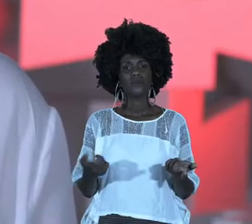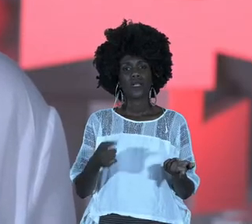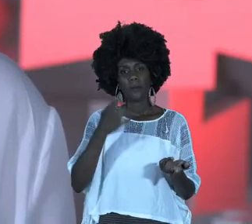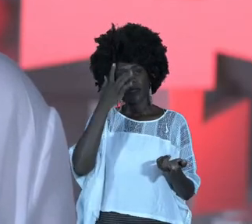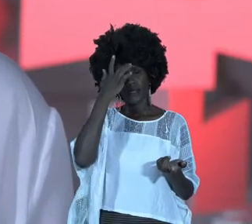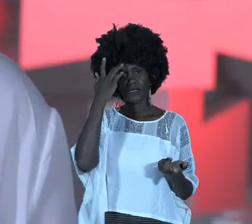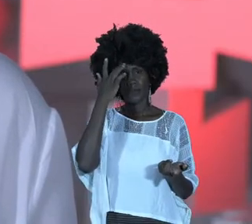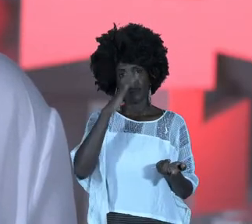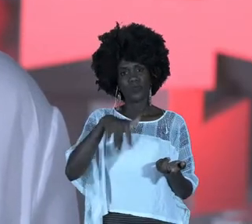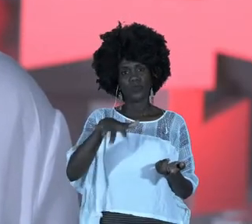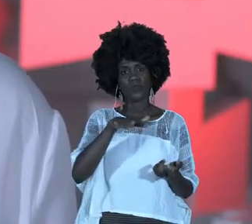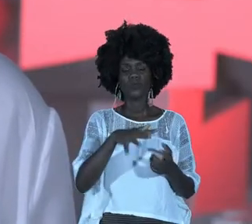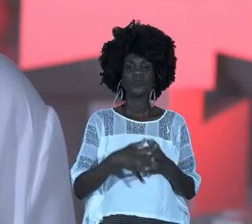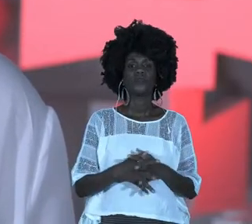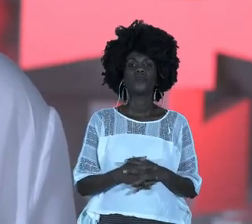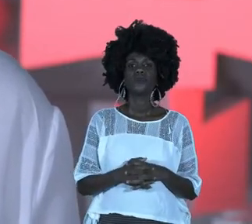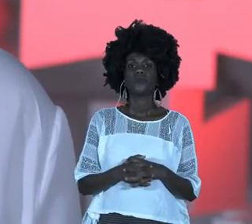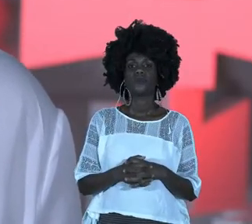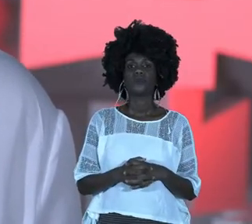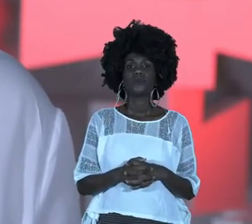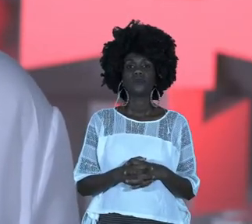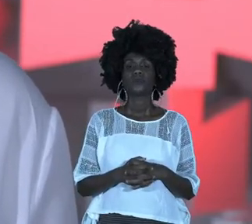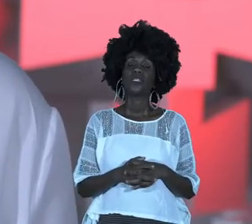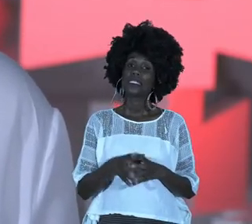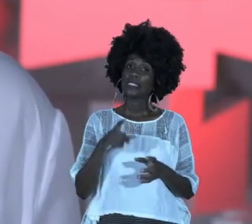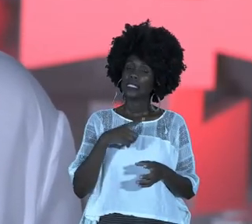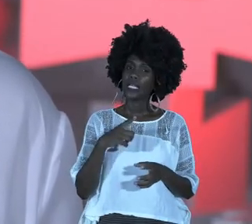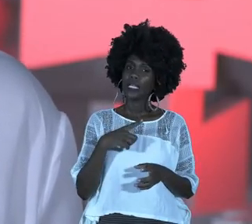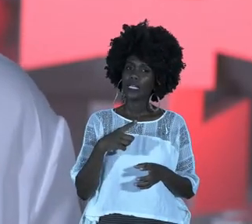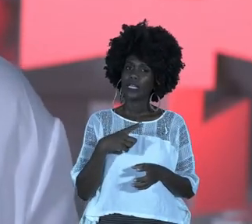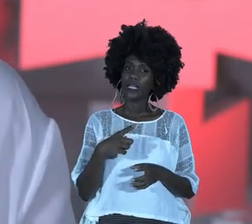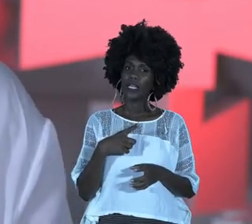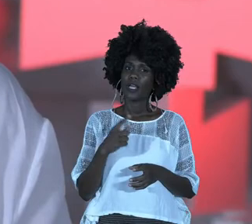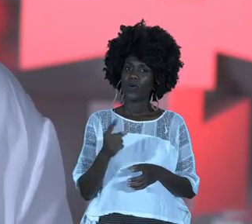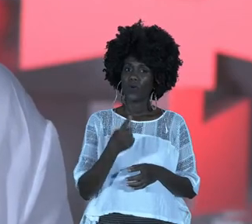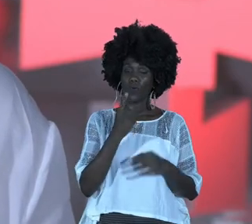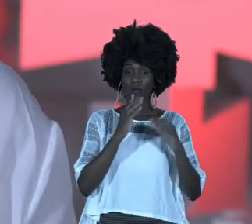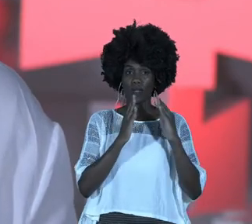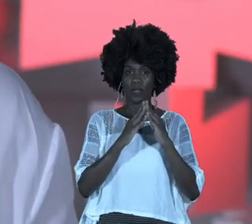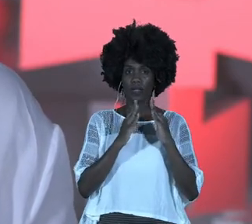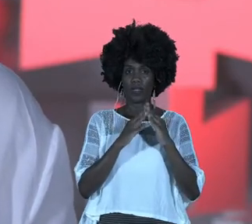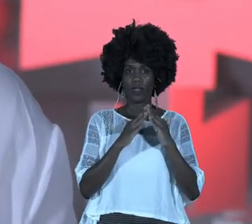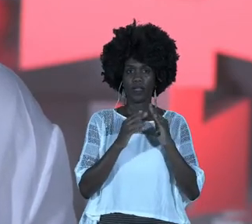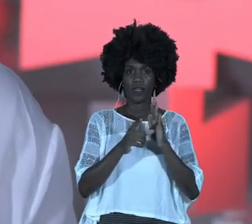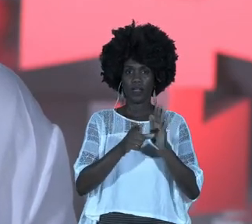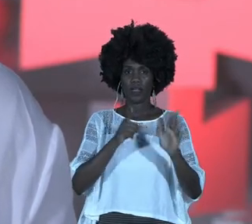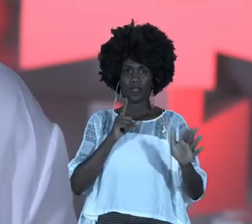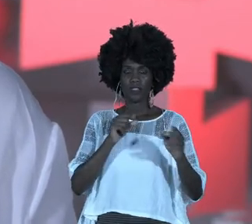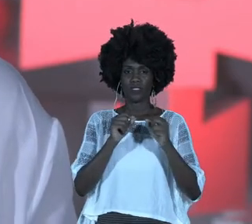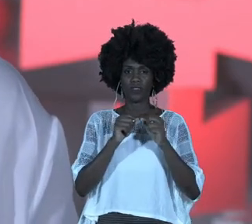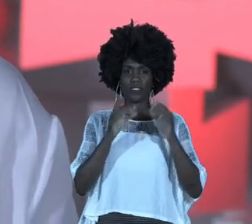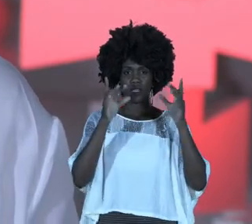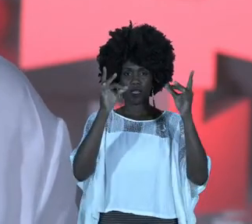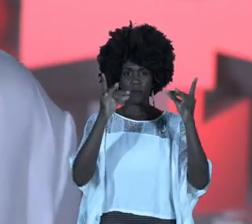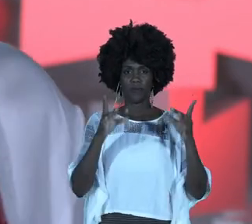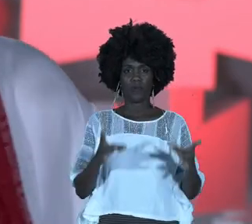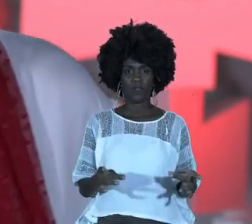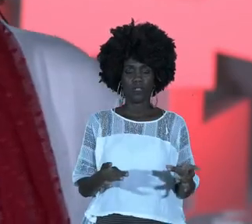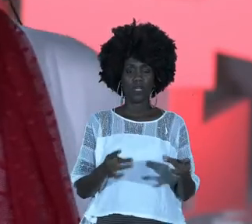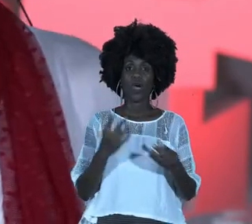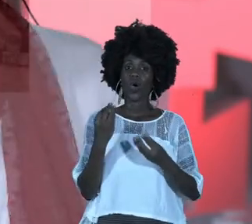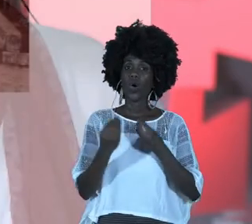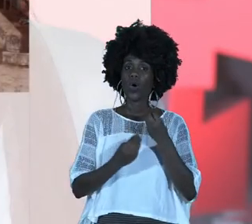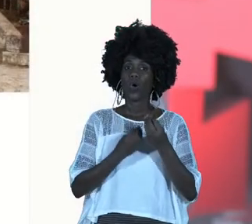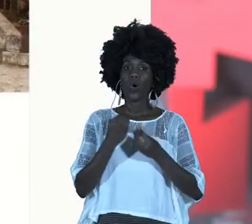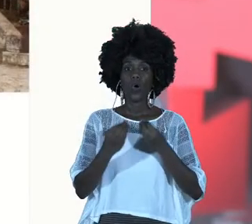essas pessoas. Então, aqui tem uma das casas, antes de fazer essa plotagem, como